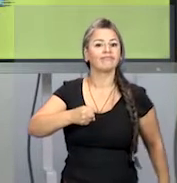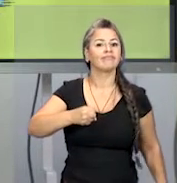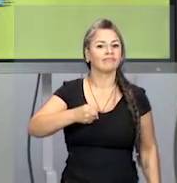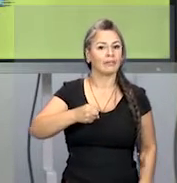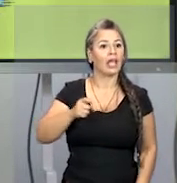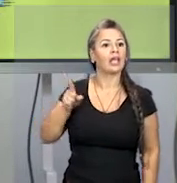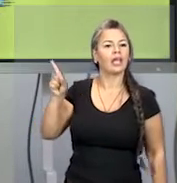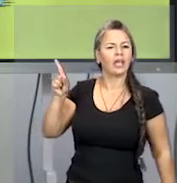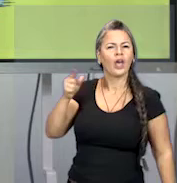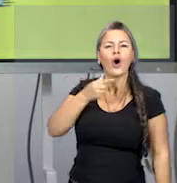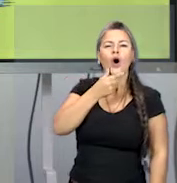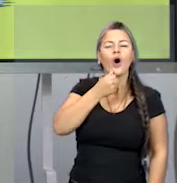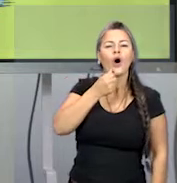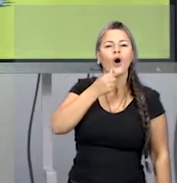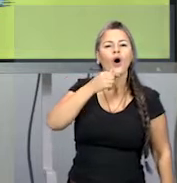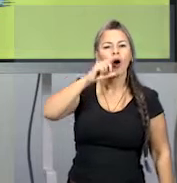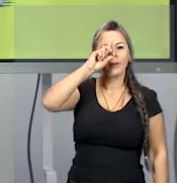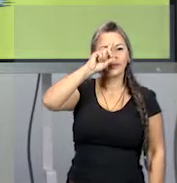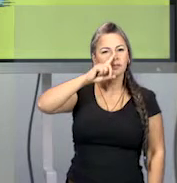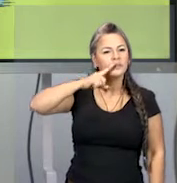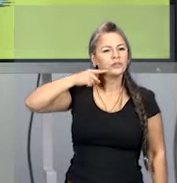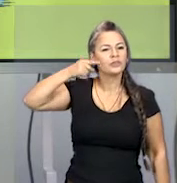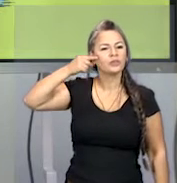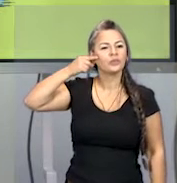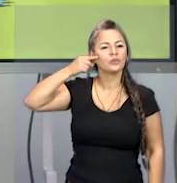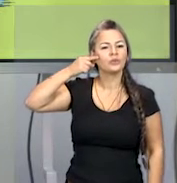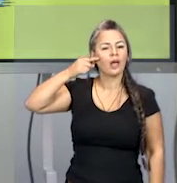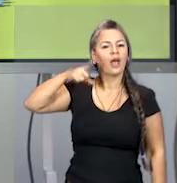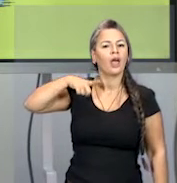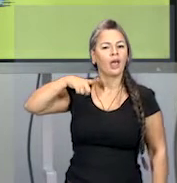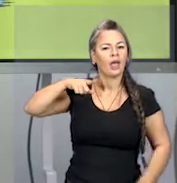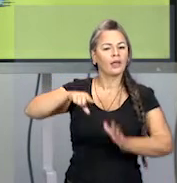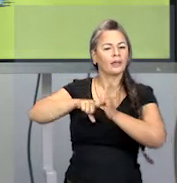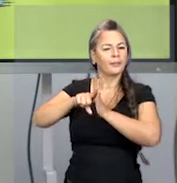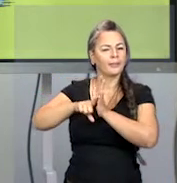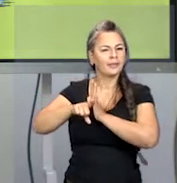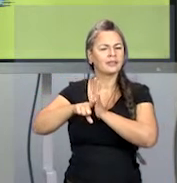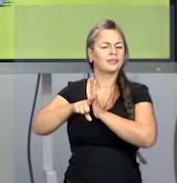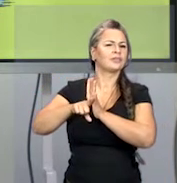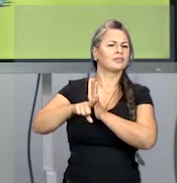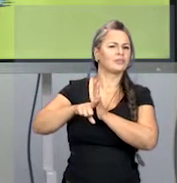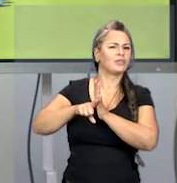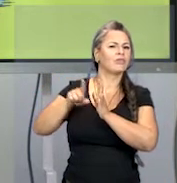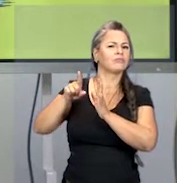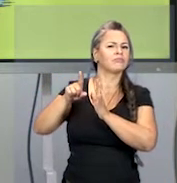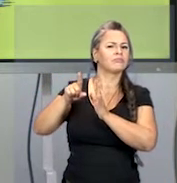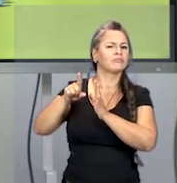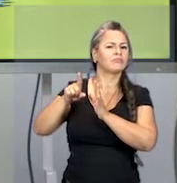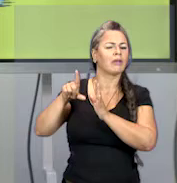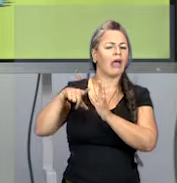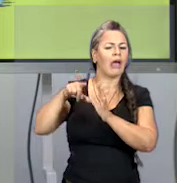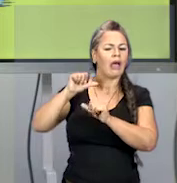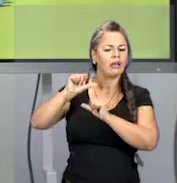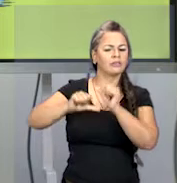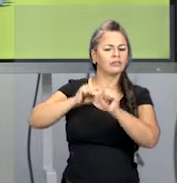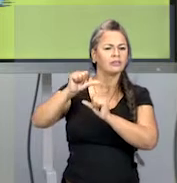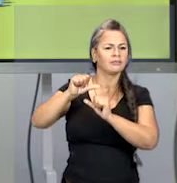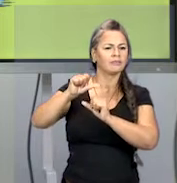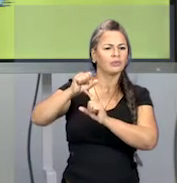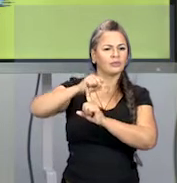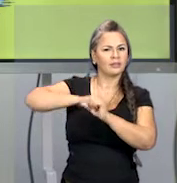Durkheim fez logo que ele começou a pensar esse novo modelo de sociedade.